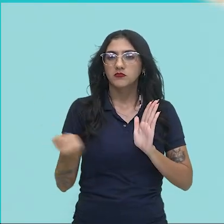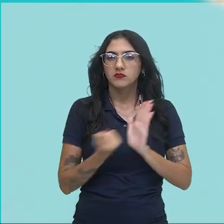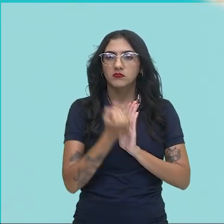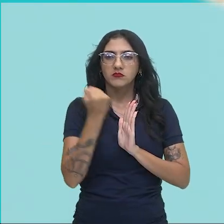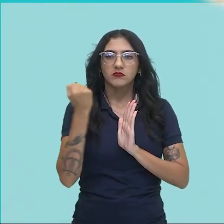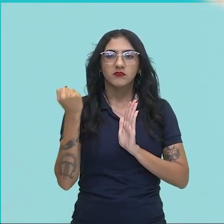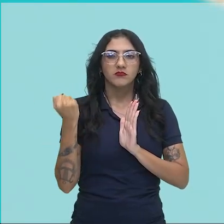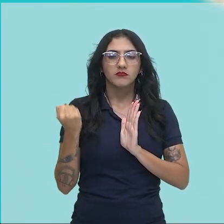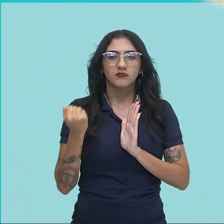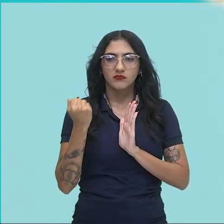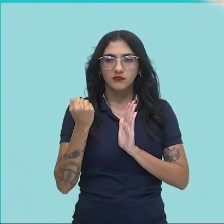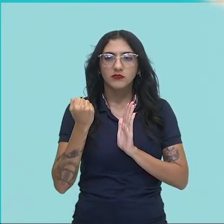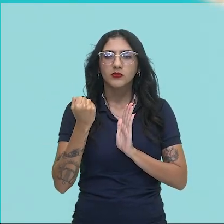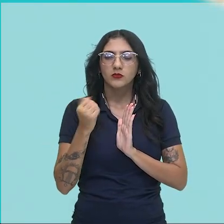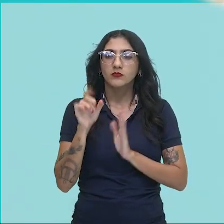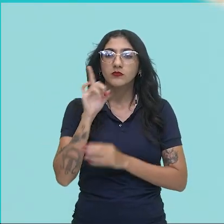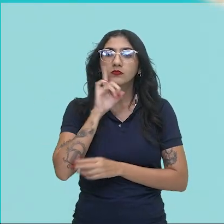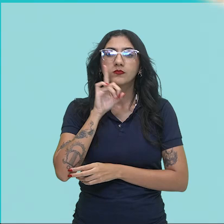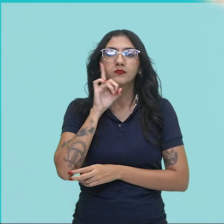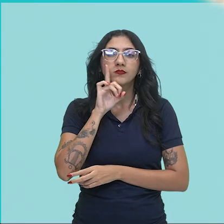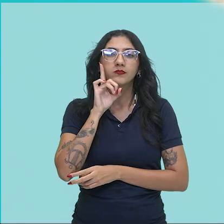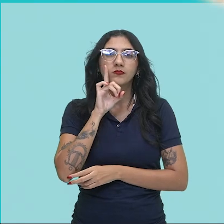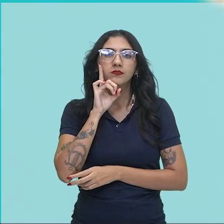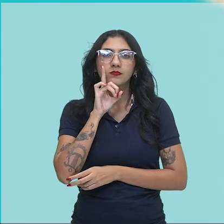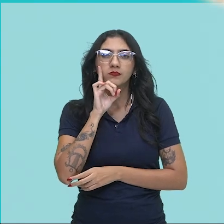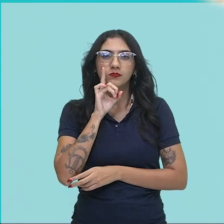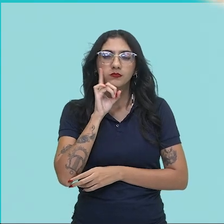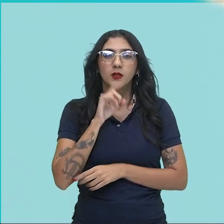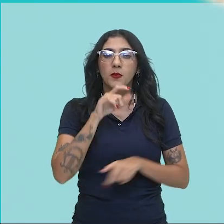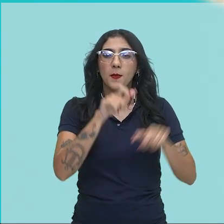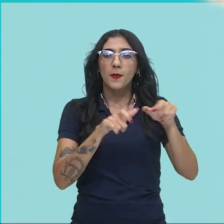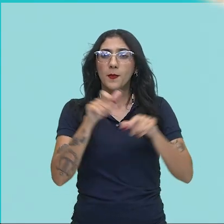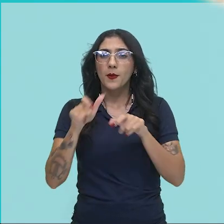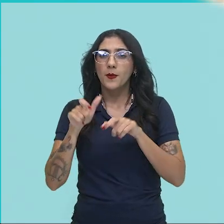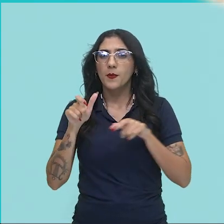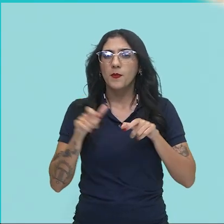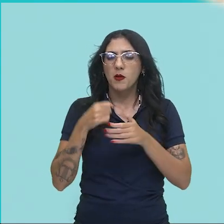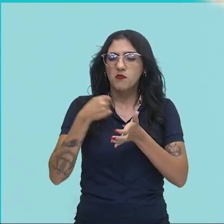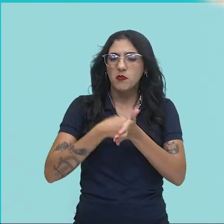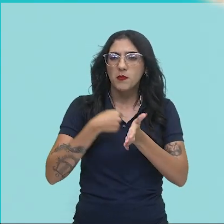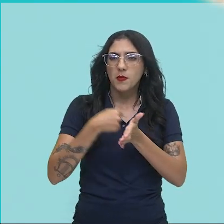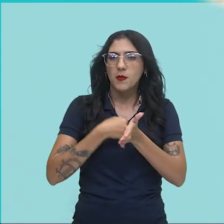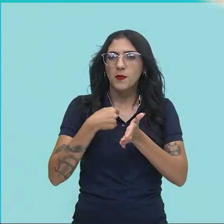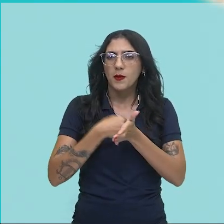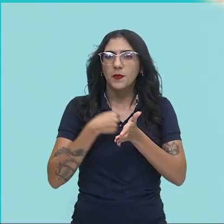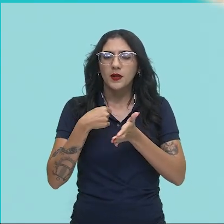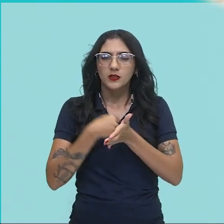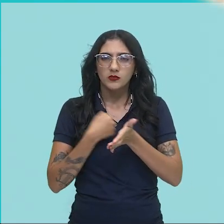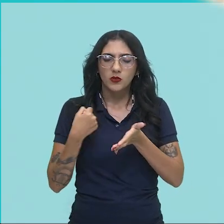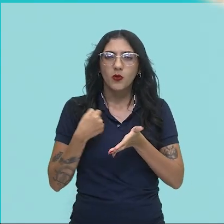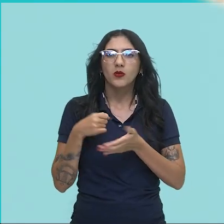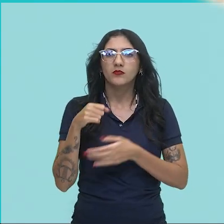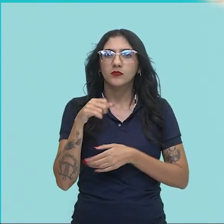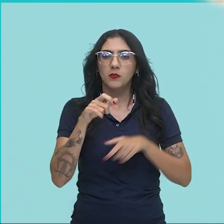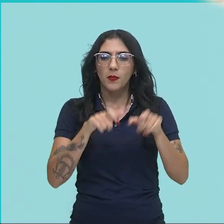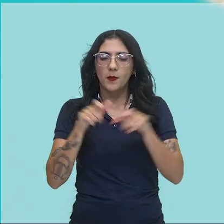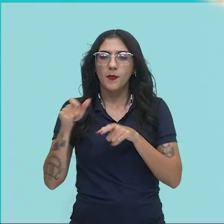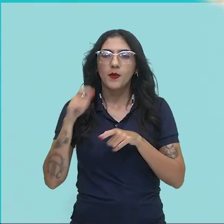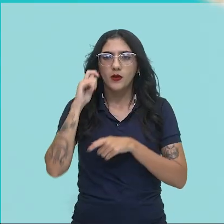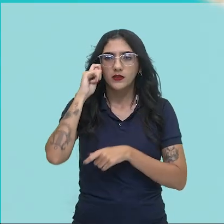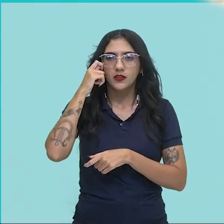nação americana, para black people, as pessoas que lutavam contra a segregação racial,